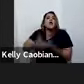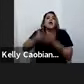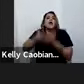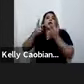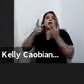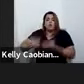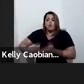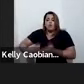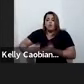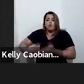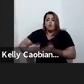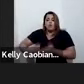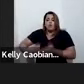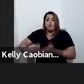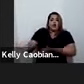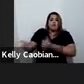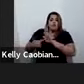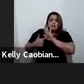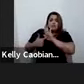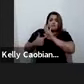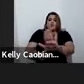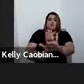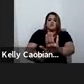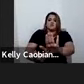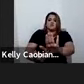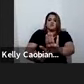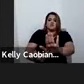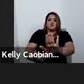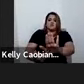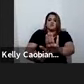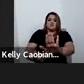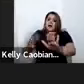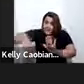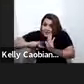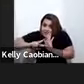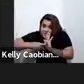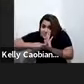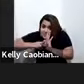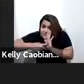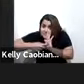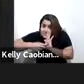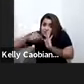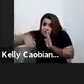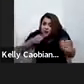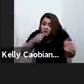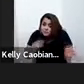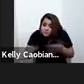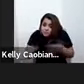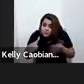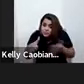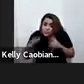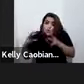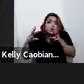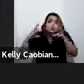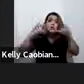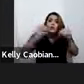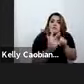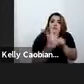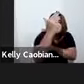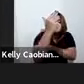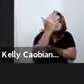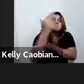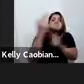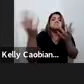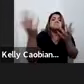da idade. O sindicato, os trabalhadores, tiveram uma vitória espetacular.